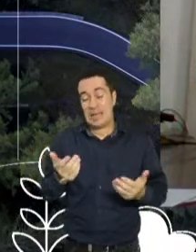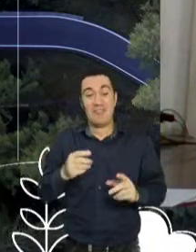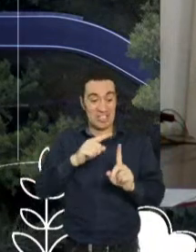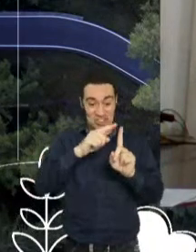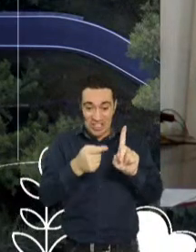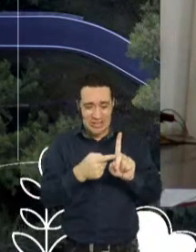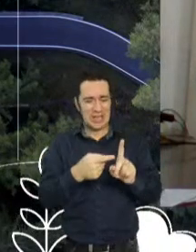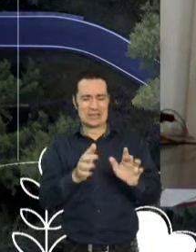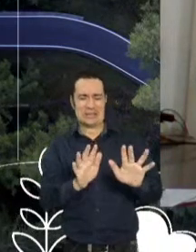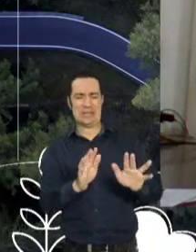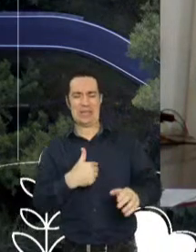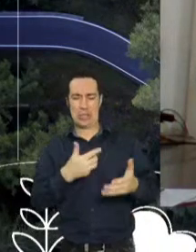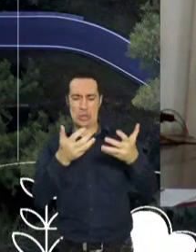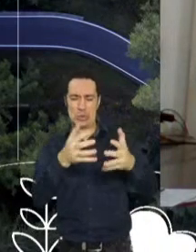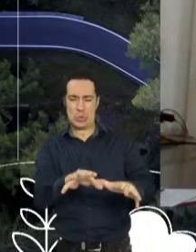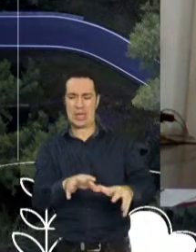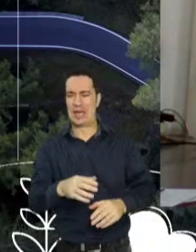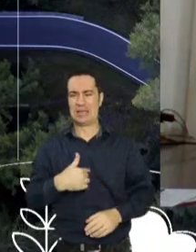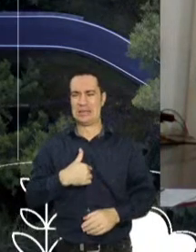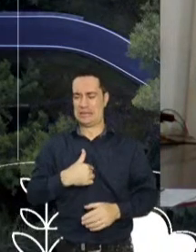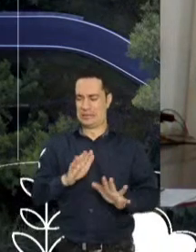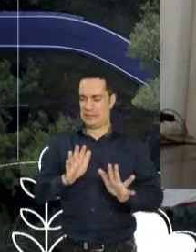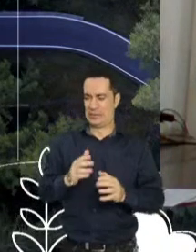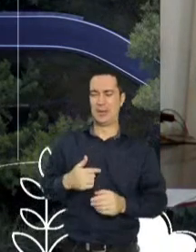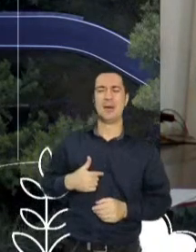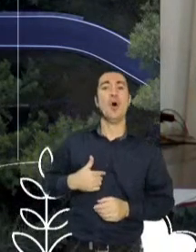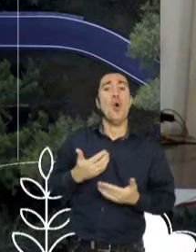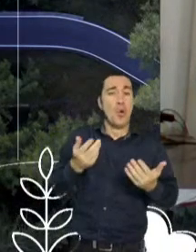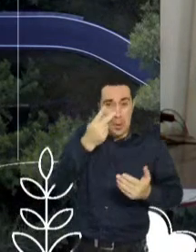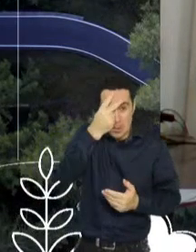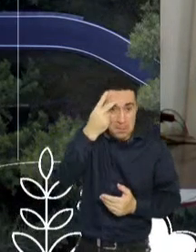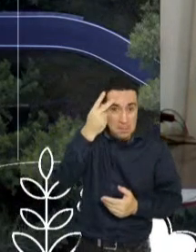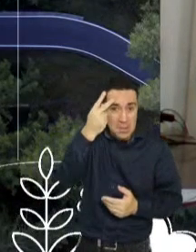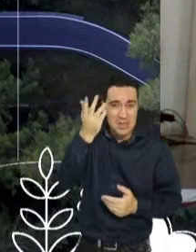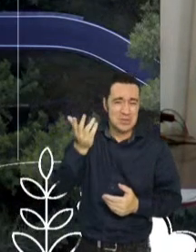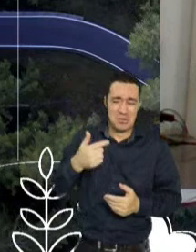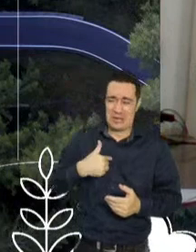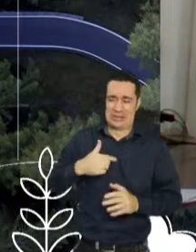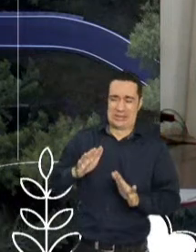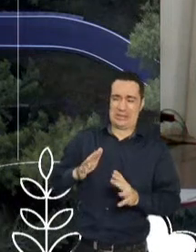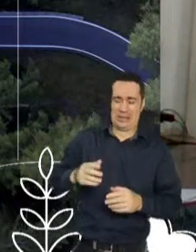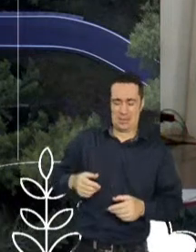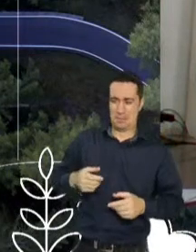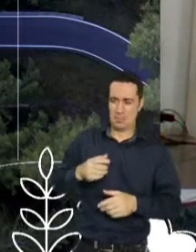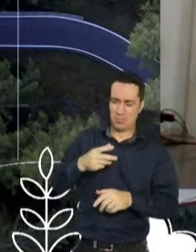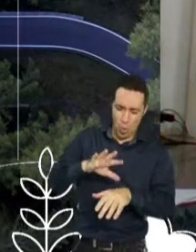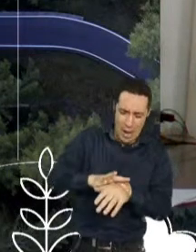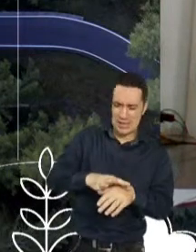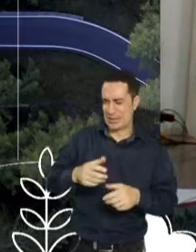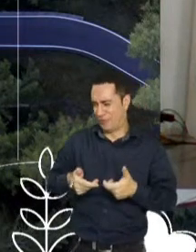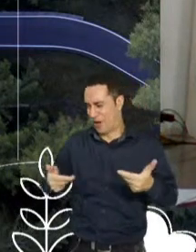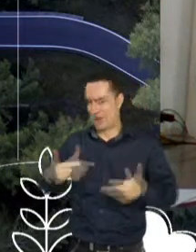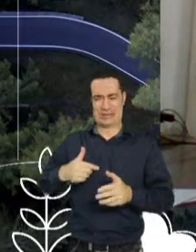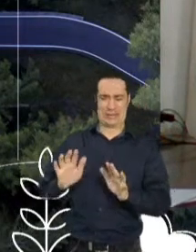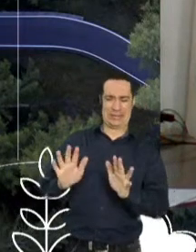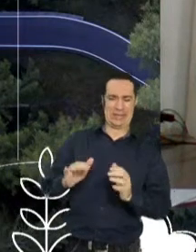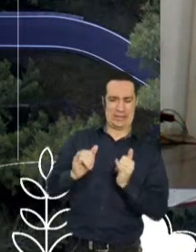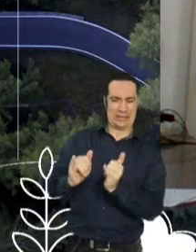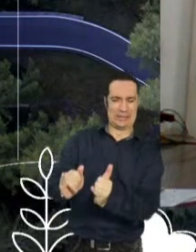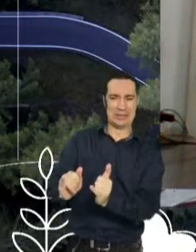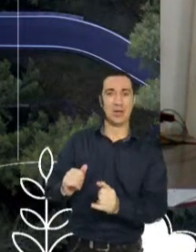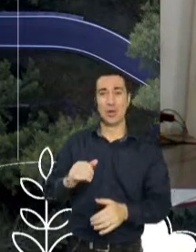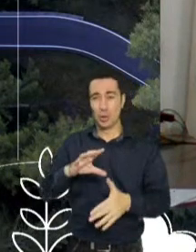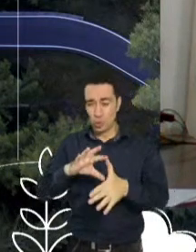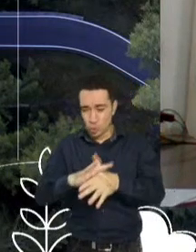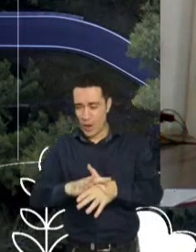talvez não quisesse que isso acontecesse com seu feto, e nem alguém que tem história de câncer de pulmão, bronquite crônica, enfisema, asma ou risco